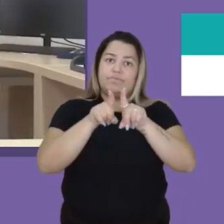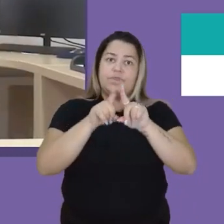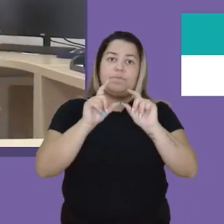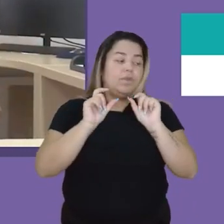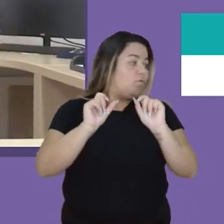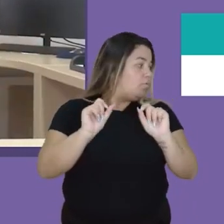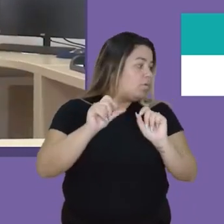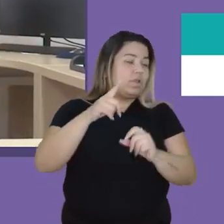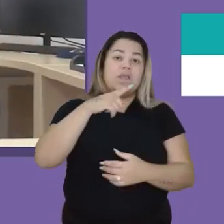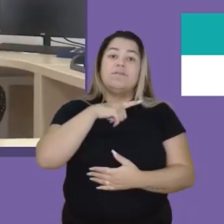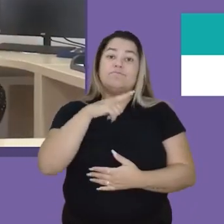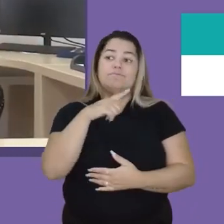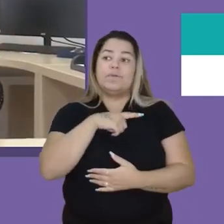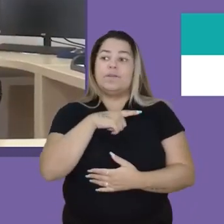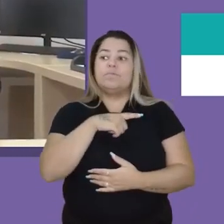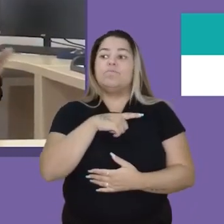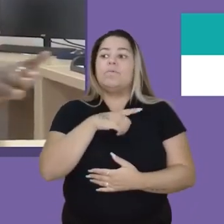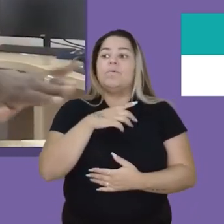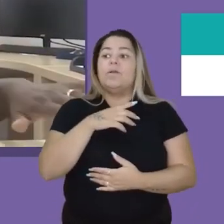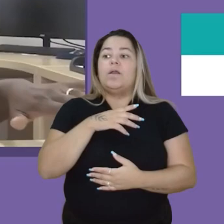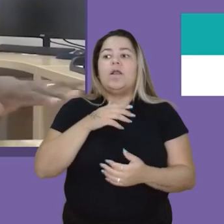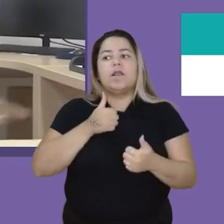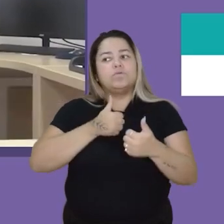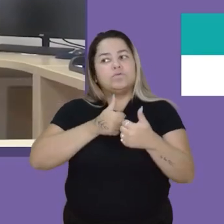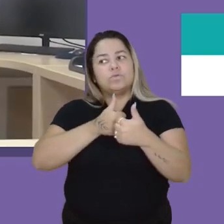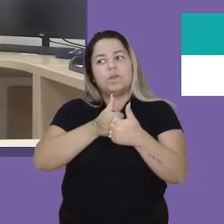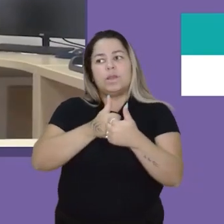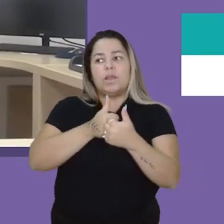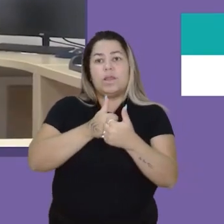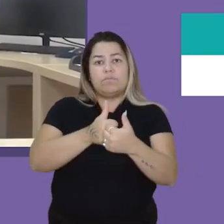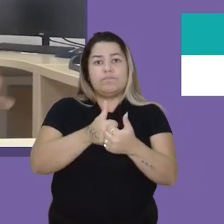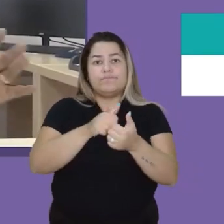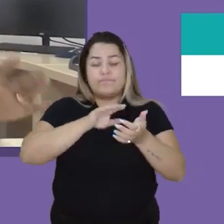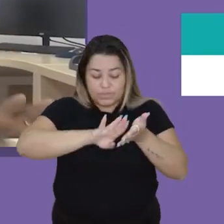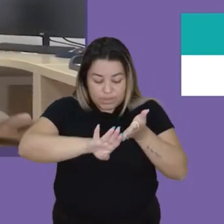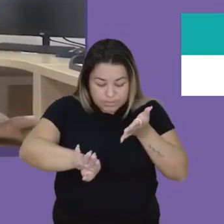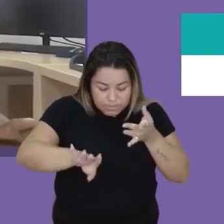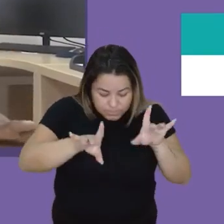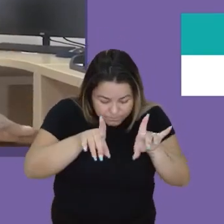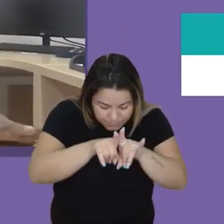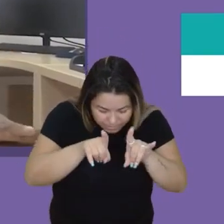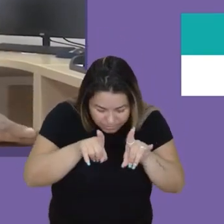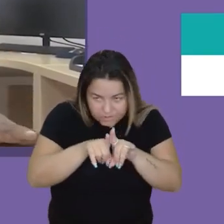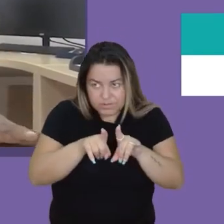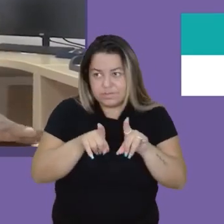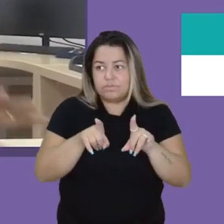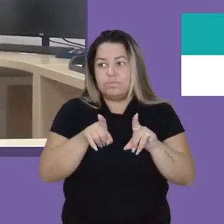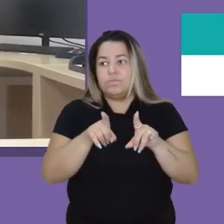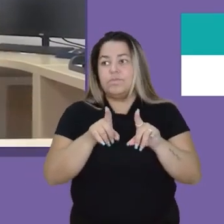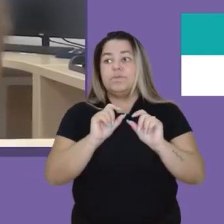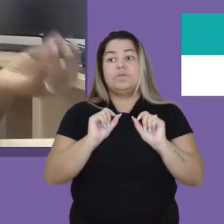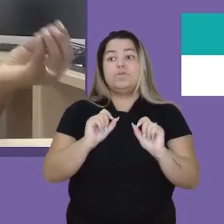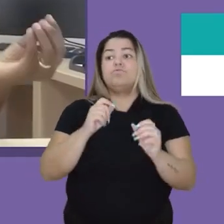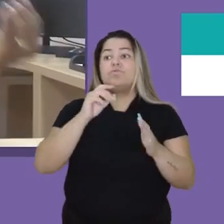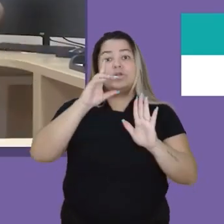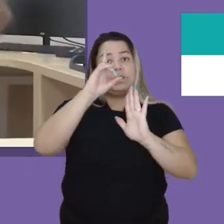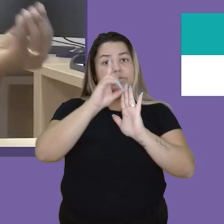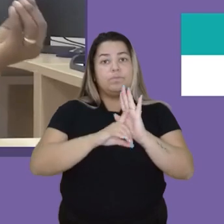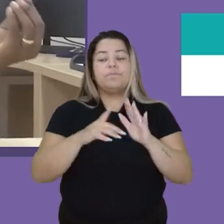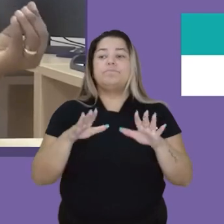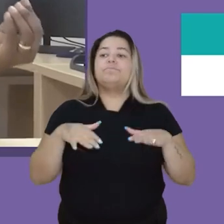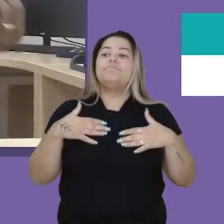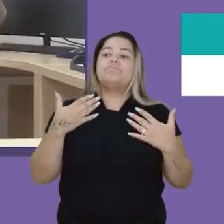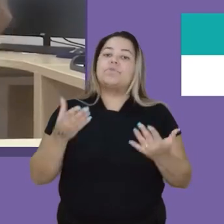que eles querem? Eles querem retirar essa questão desses direitos. Bom, então